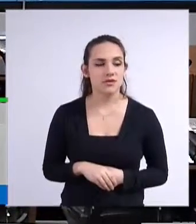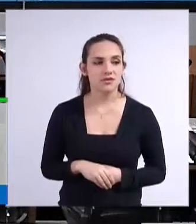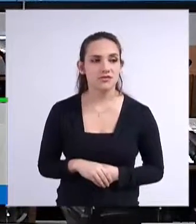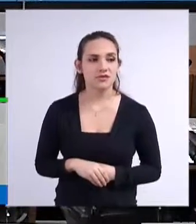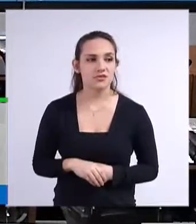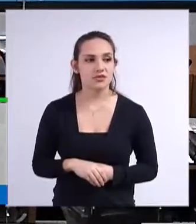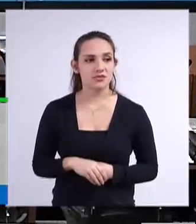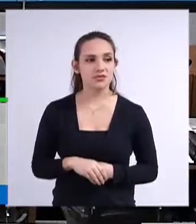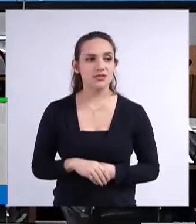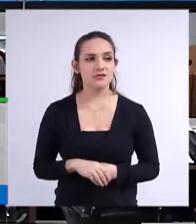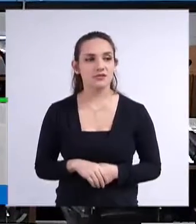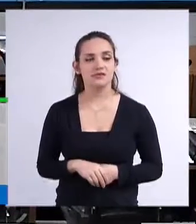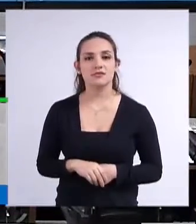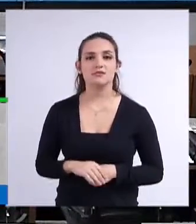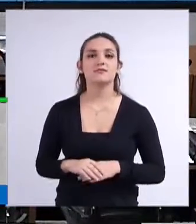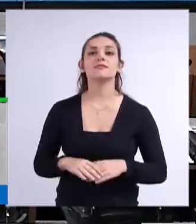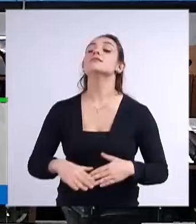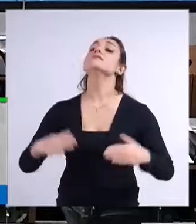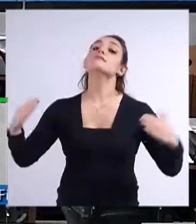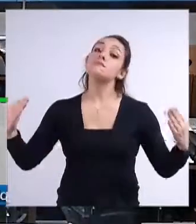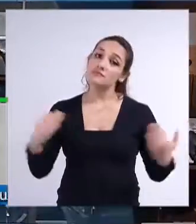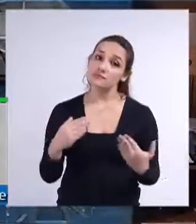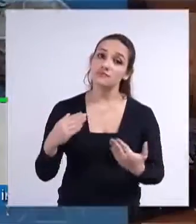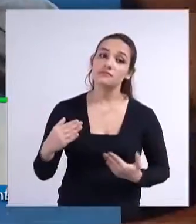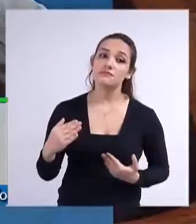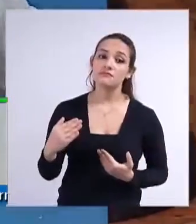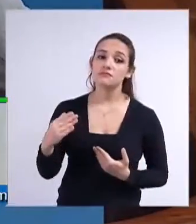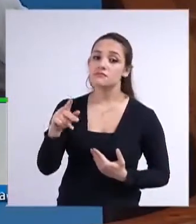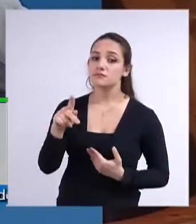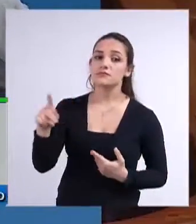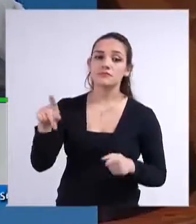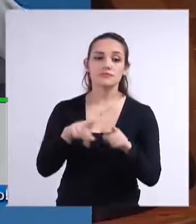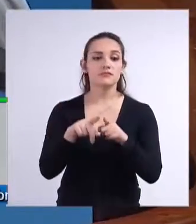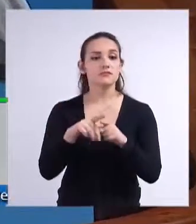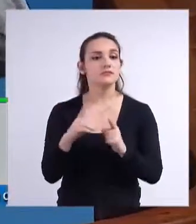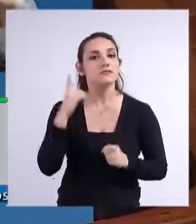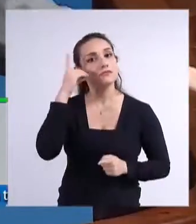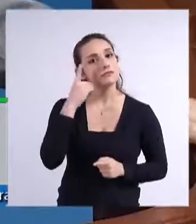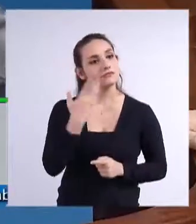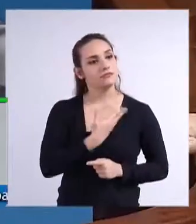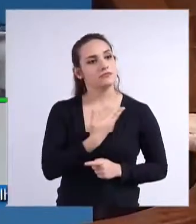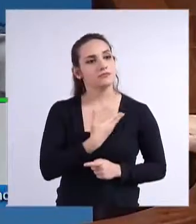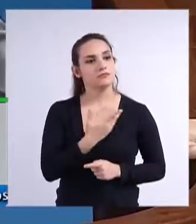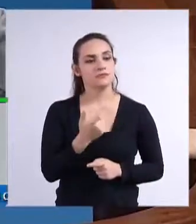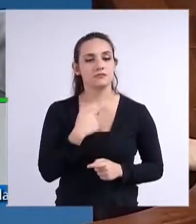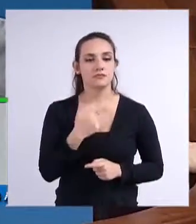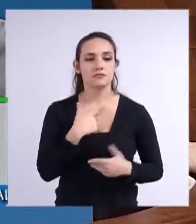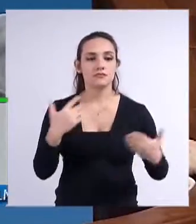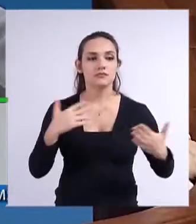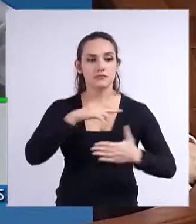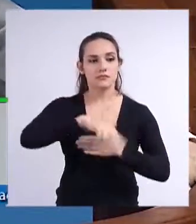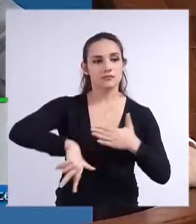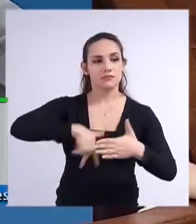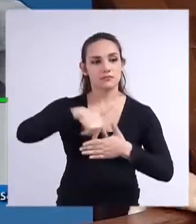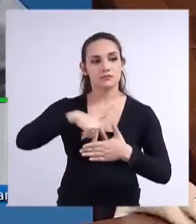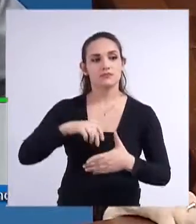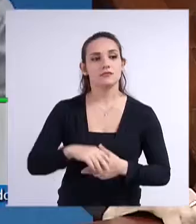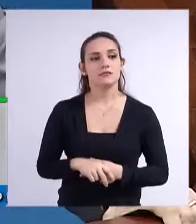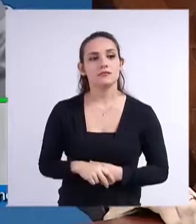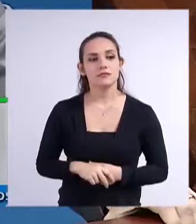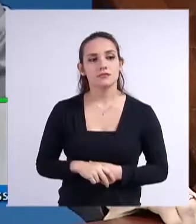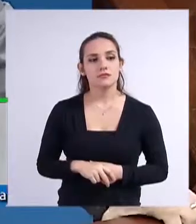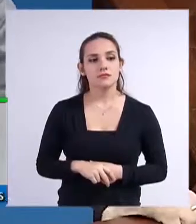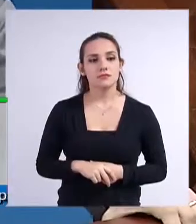Senhor presidente, nobres colegas deputados, trago aqui nessa tribuna esse tema